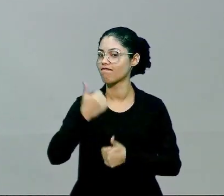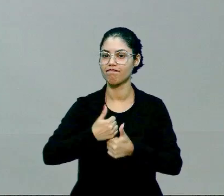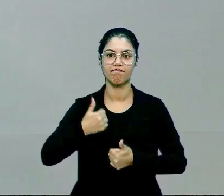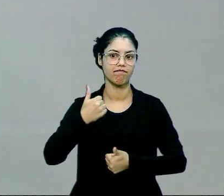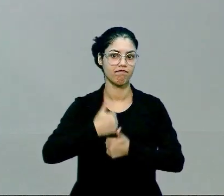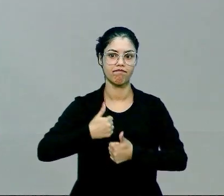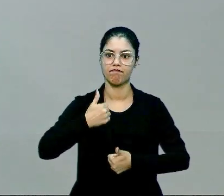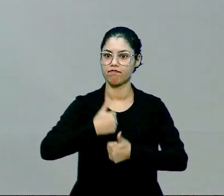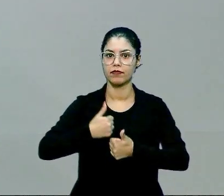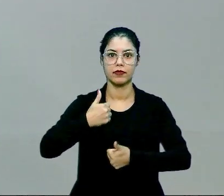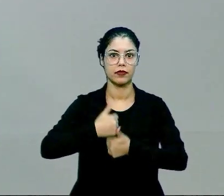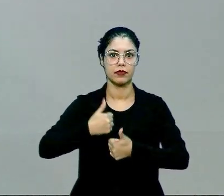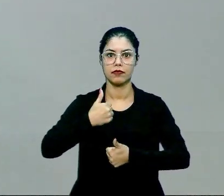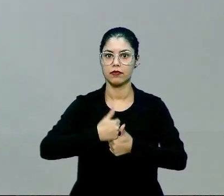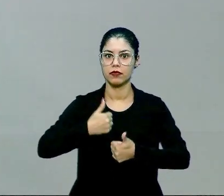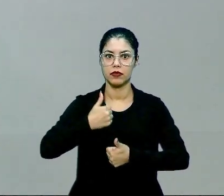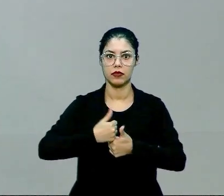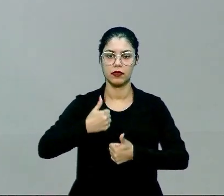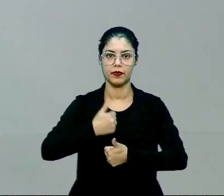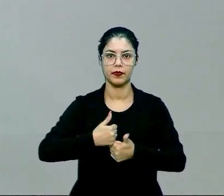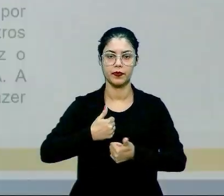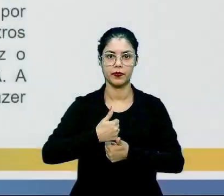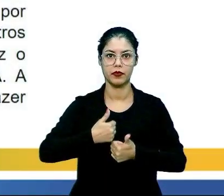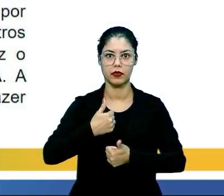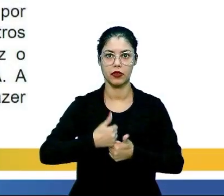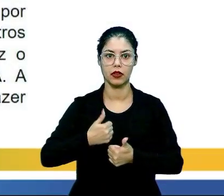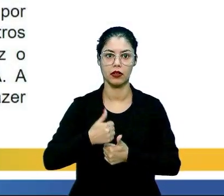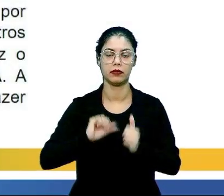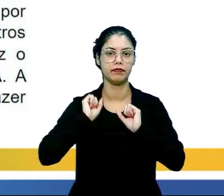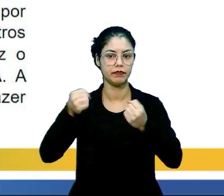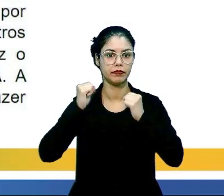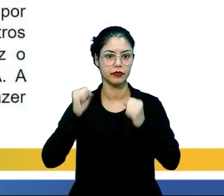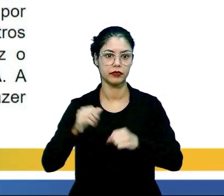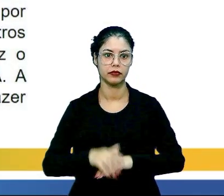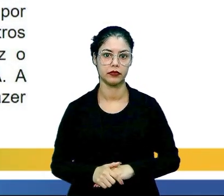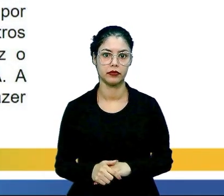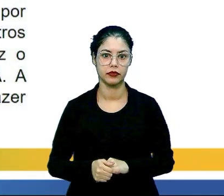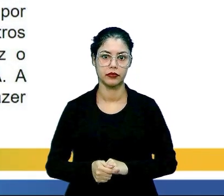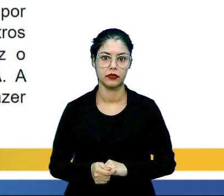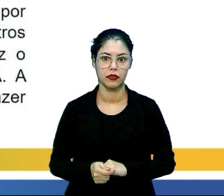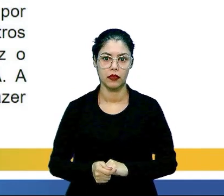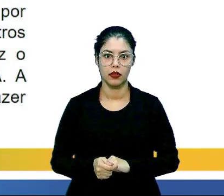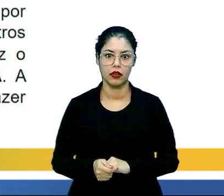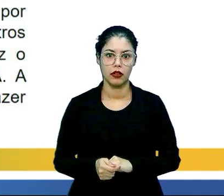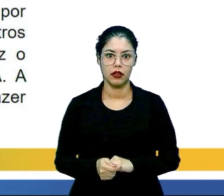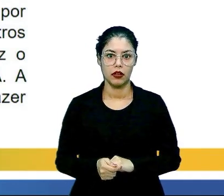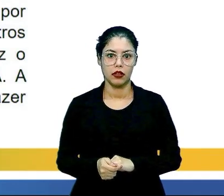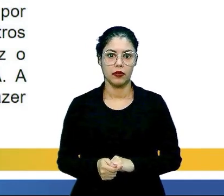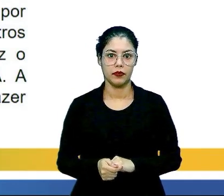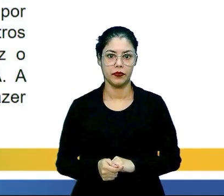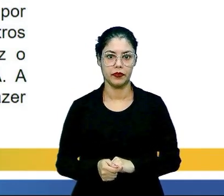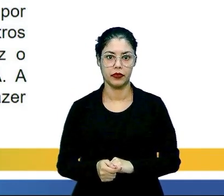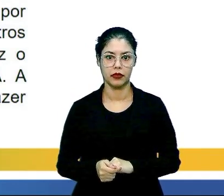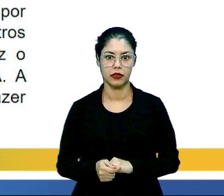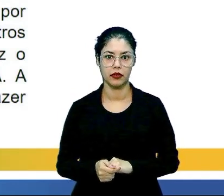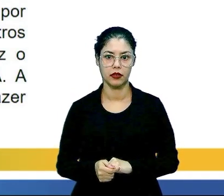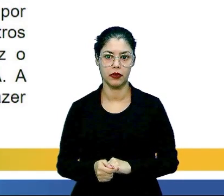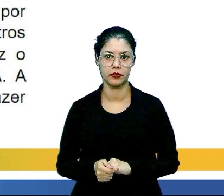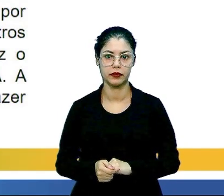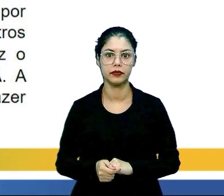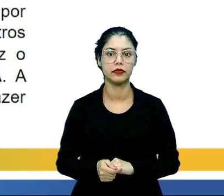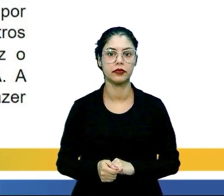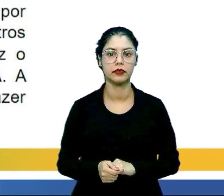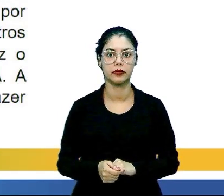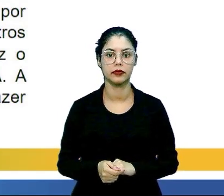não cumpre, ele não supre a ausência da atividade física. Vamos ver aqui, ó, continuar, ó. Surge o breve